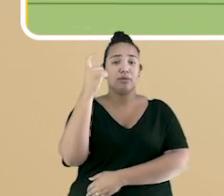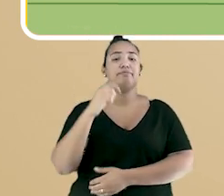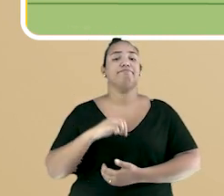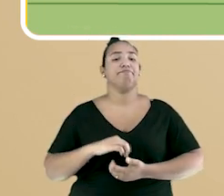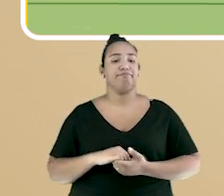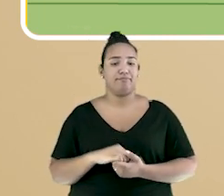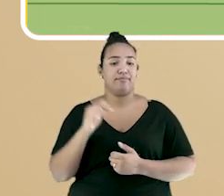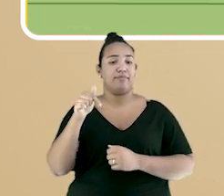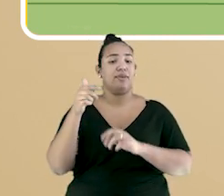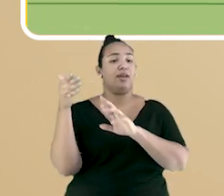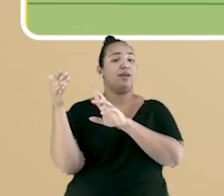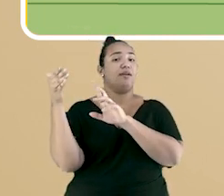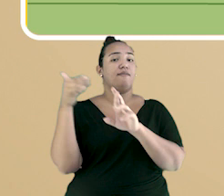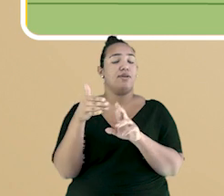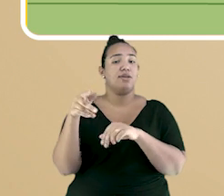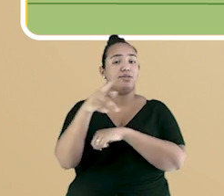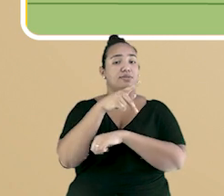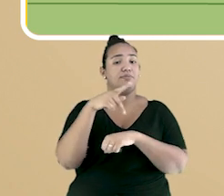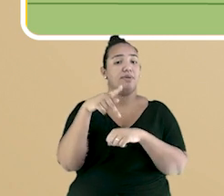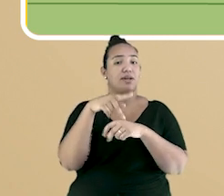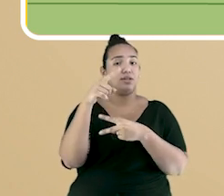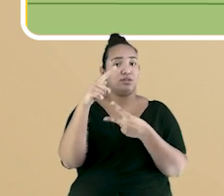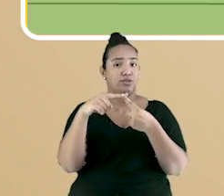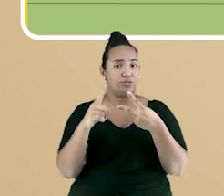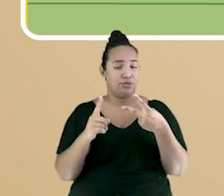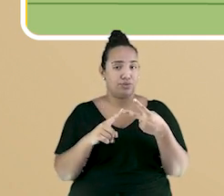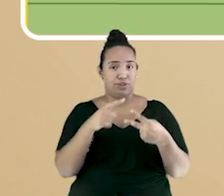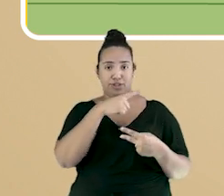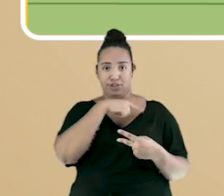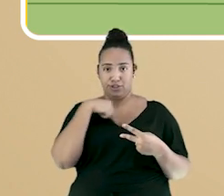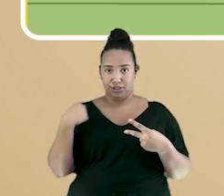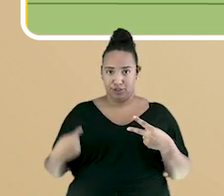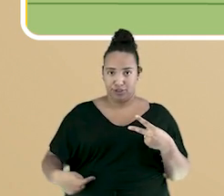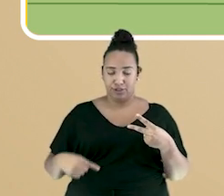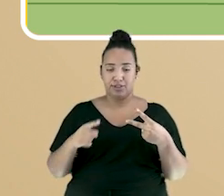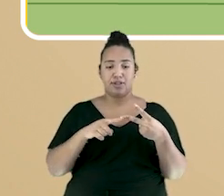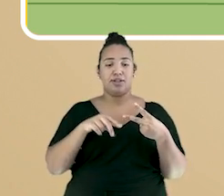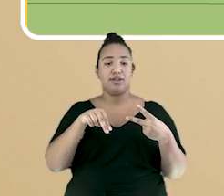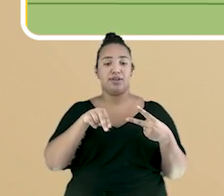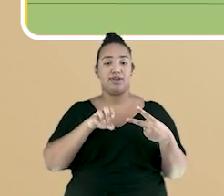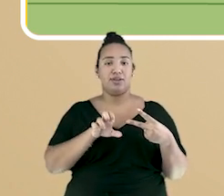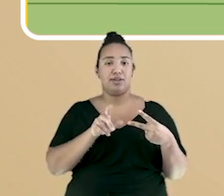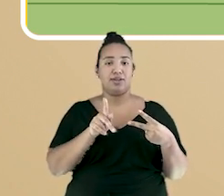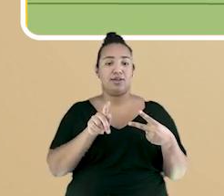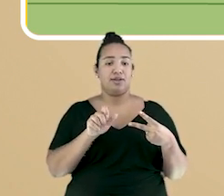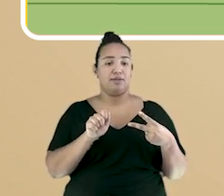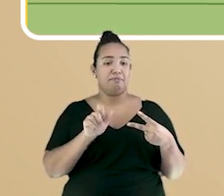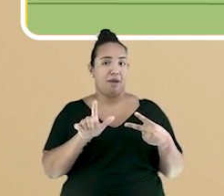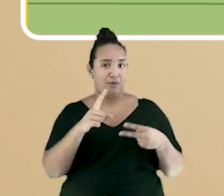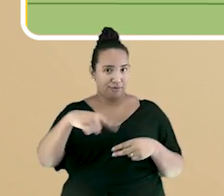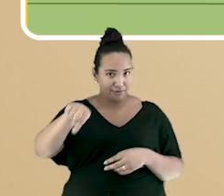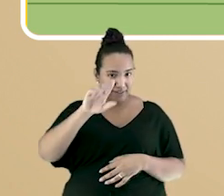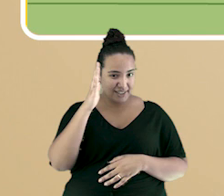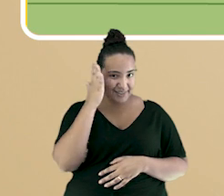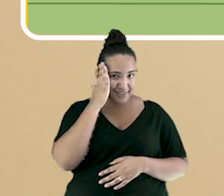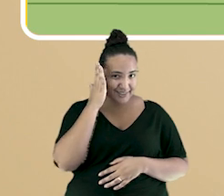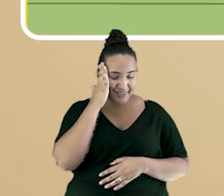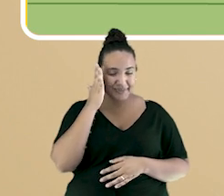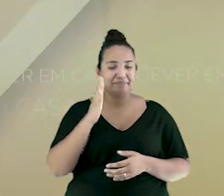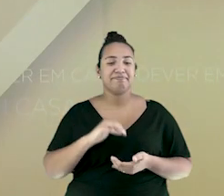Ele é referência para a fronteira de 2 países, a China e o Nepal. Dessa você